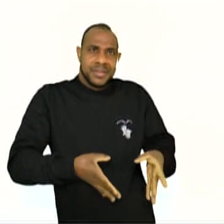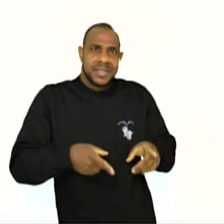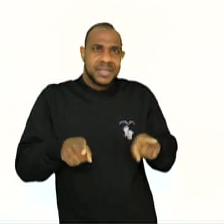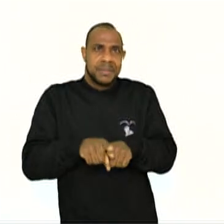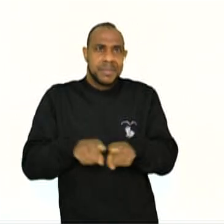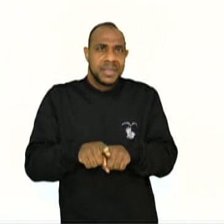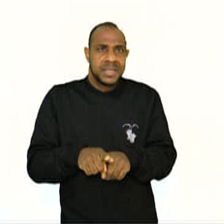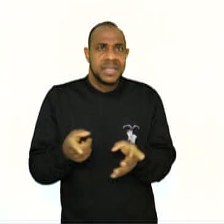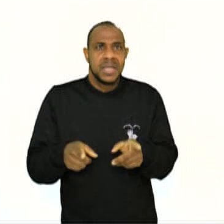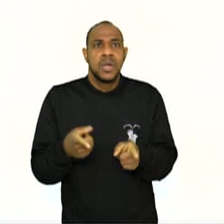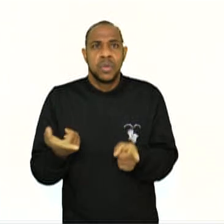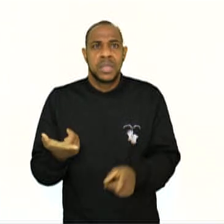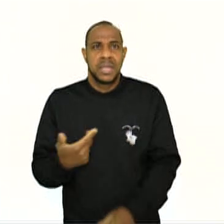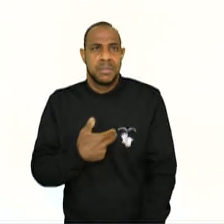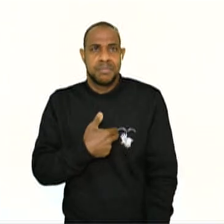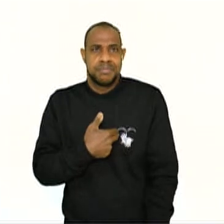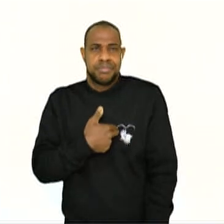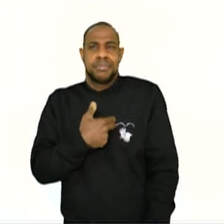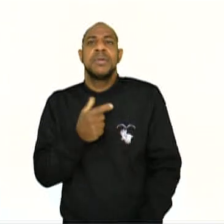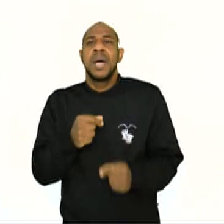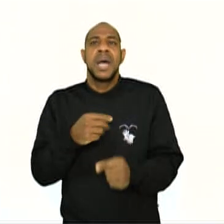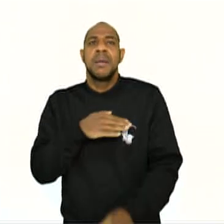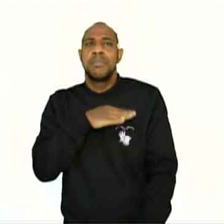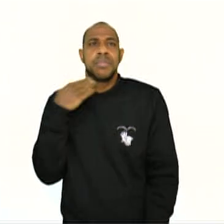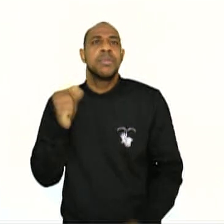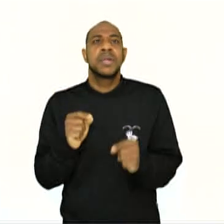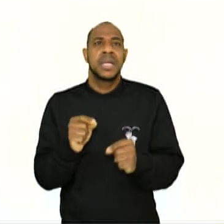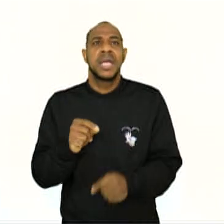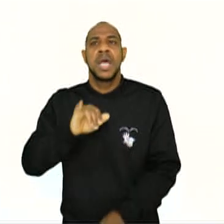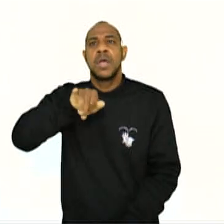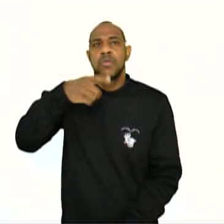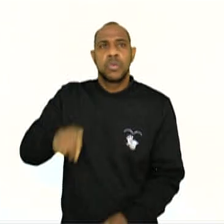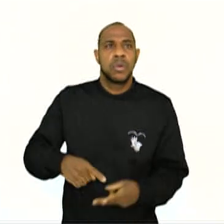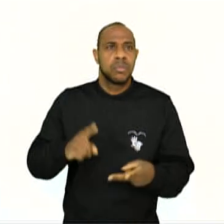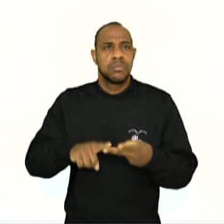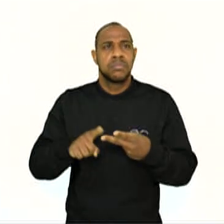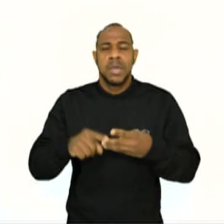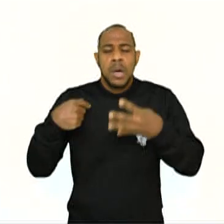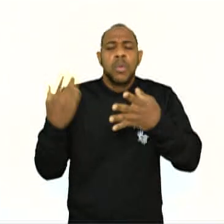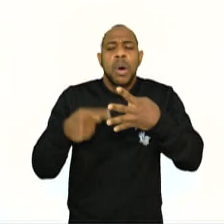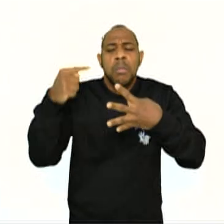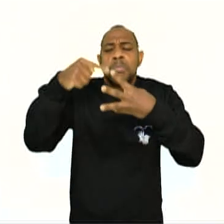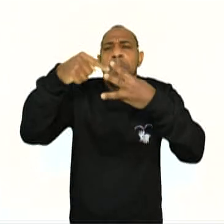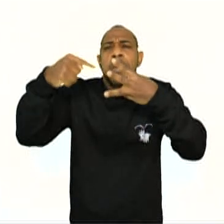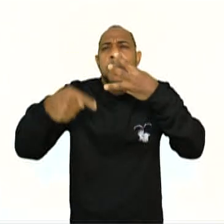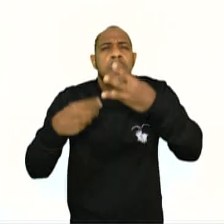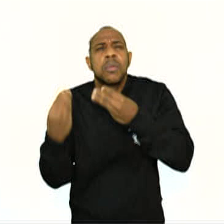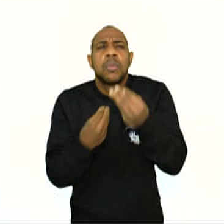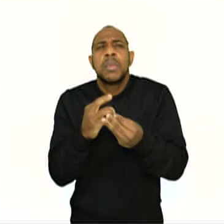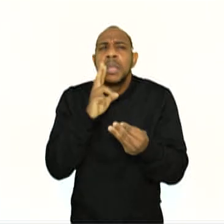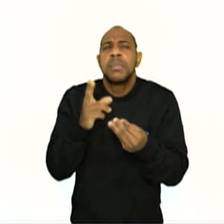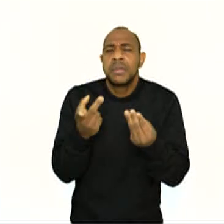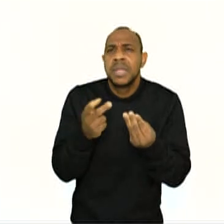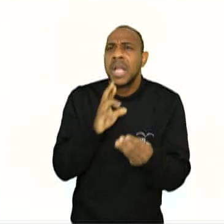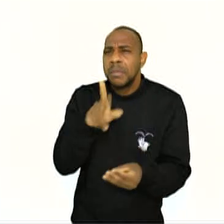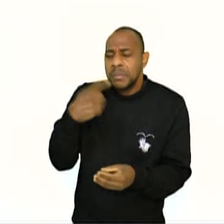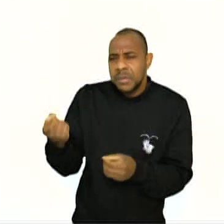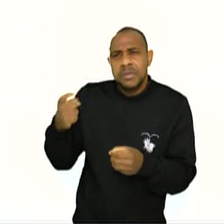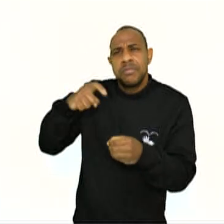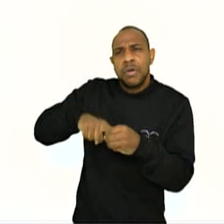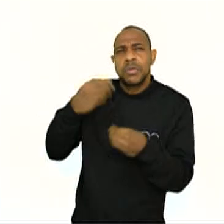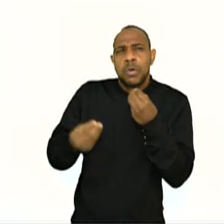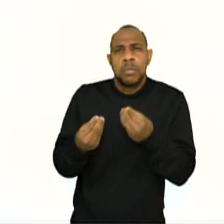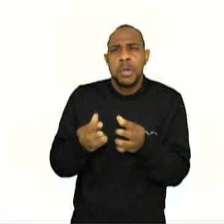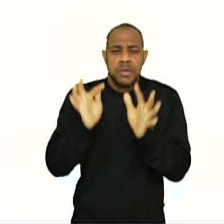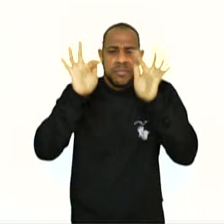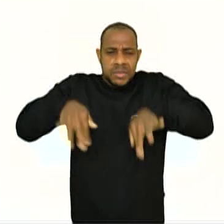e a deposição de Goulart? Ou C. Com a deposição de Vargas e a renúncia de Goulart? Responde aí, daqui a pouquinho